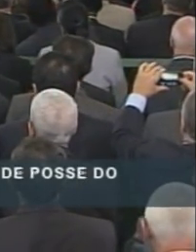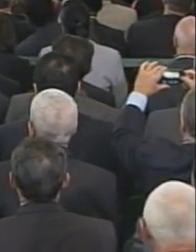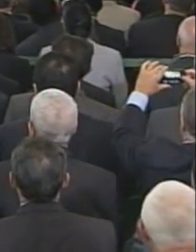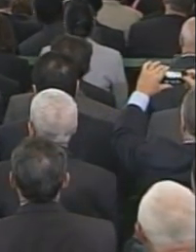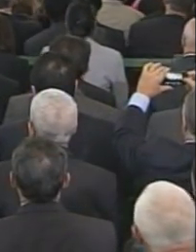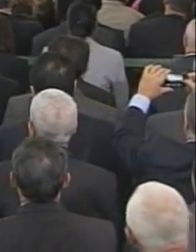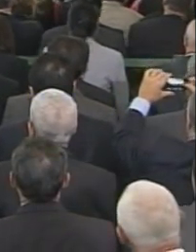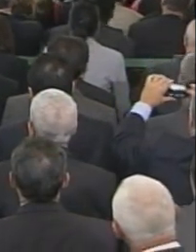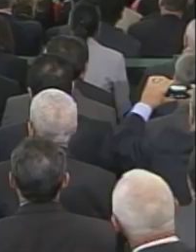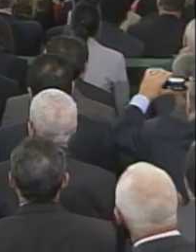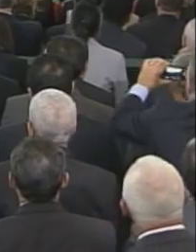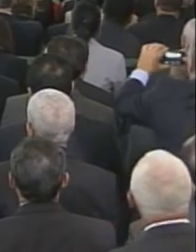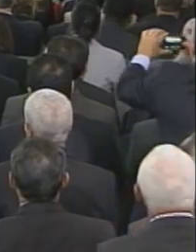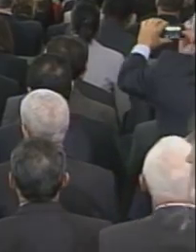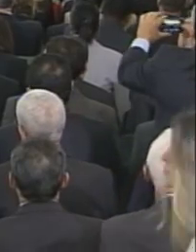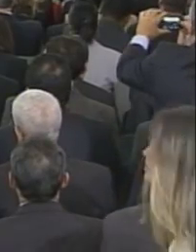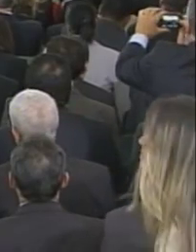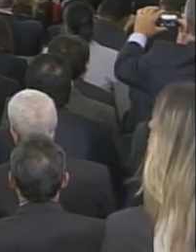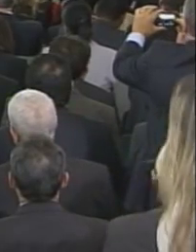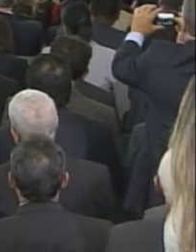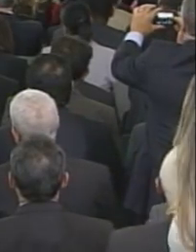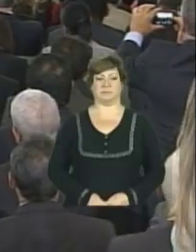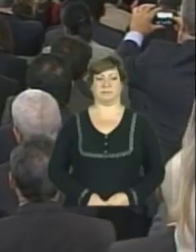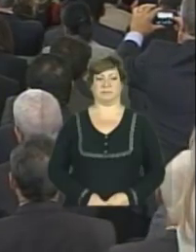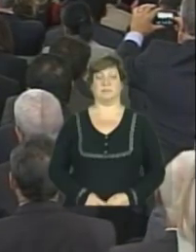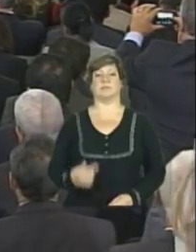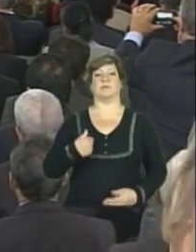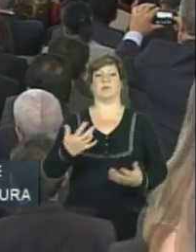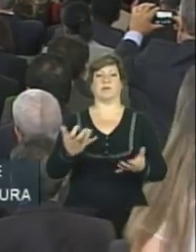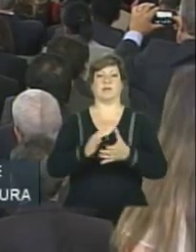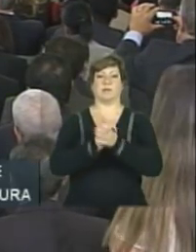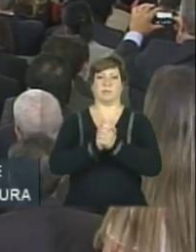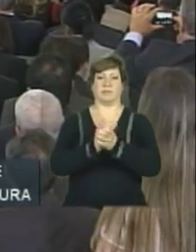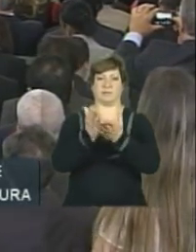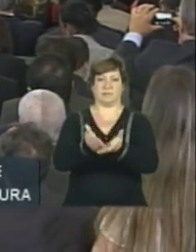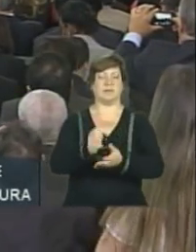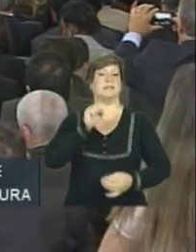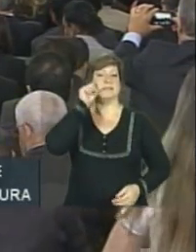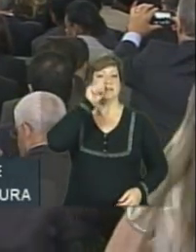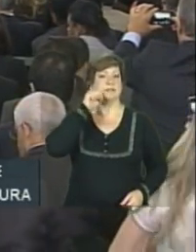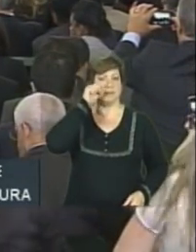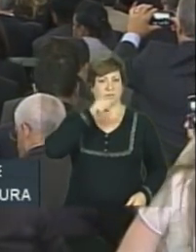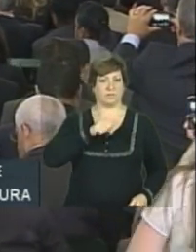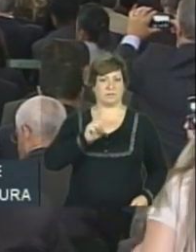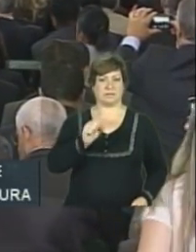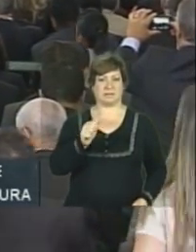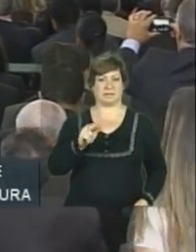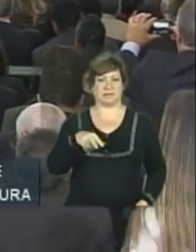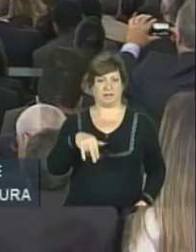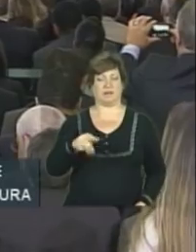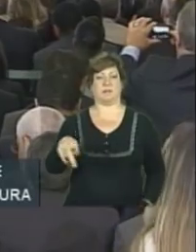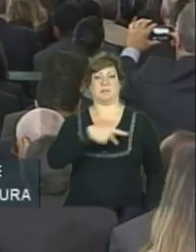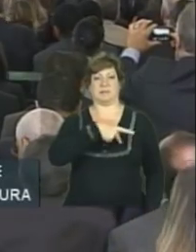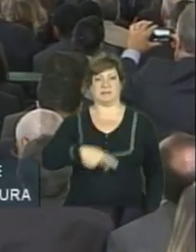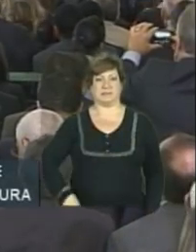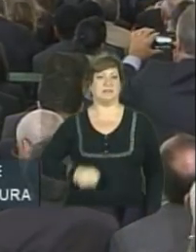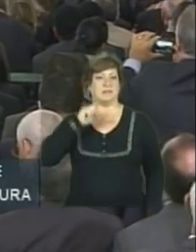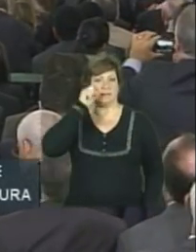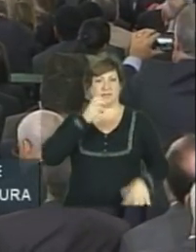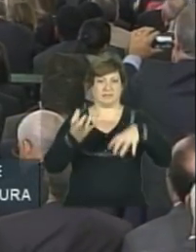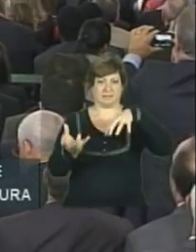Queria cumprimentar o senador José Sarney, presidente do Senado Federal,